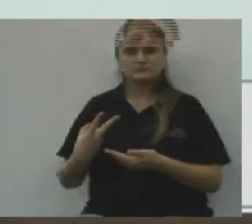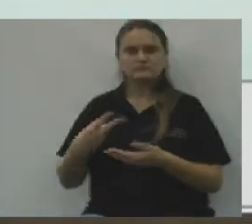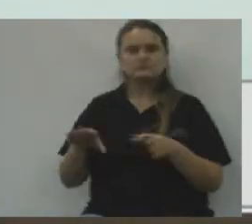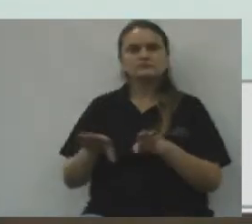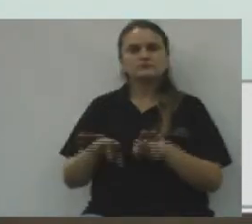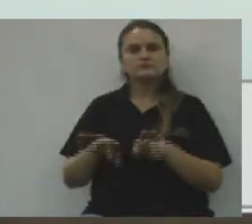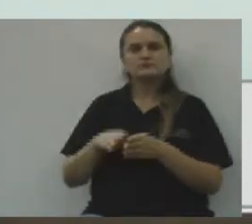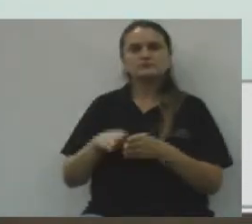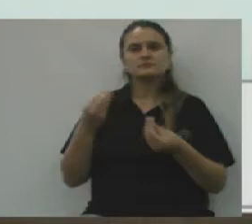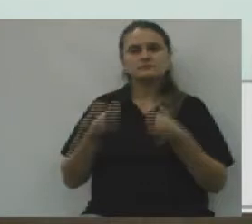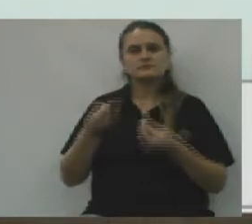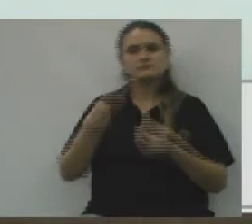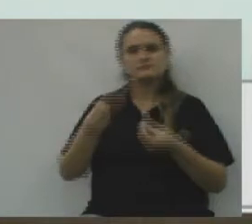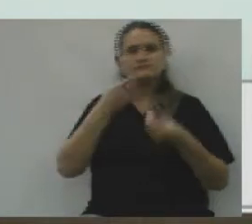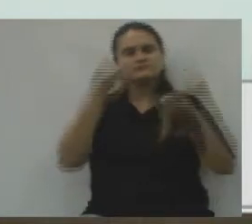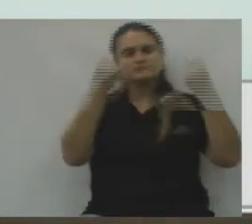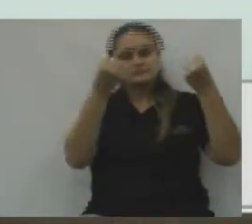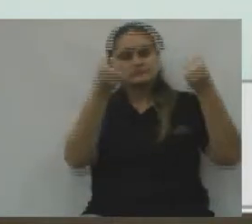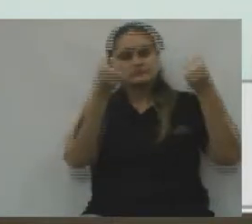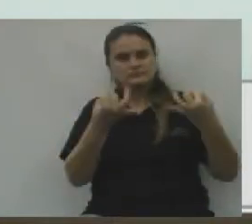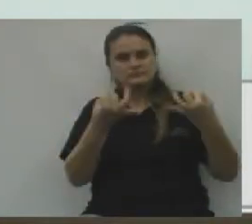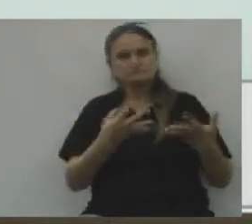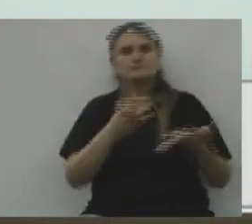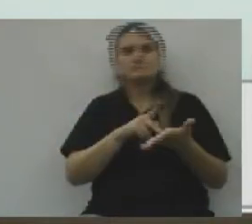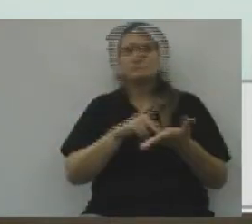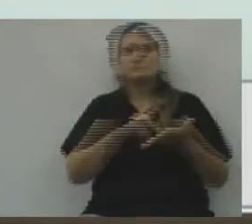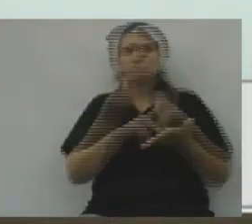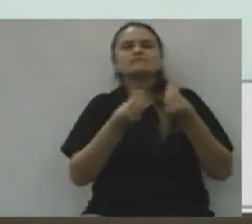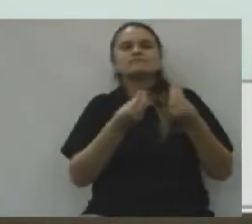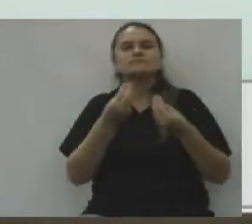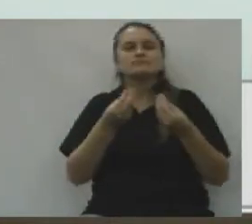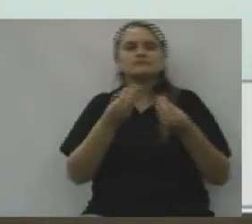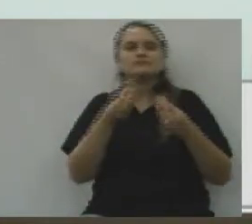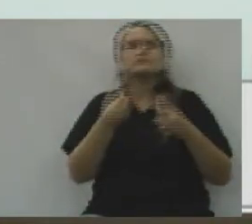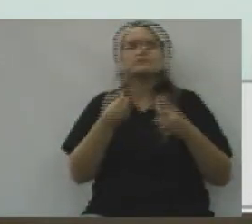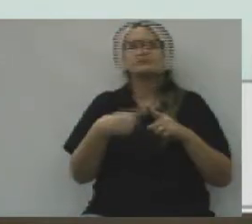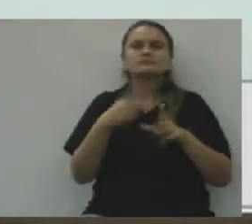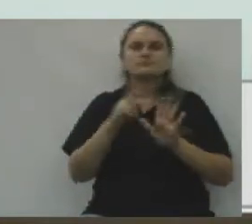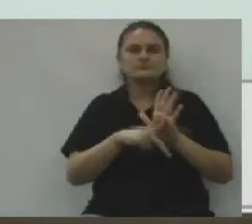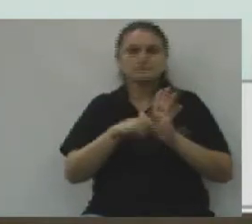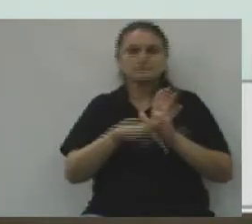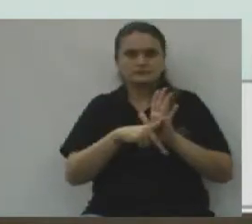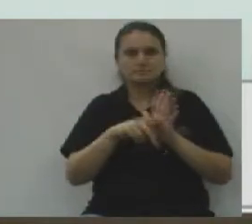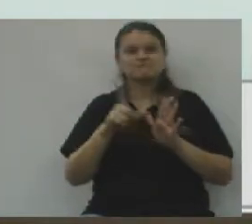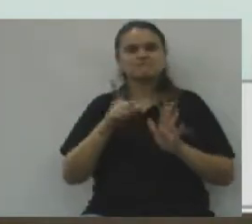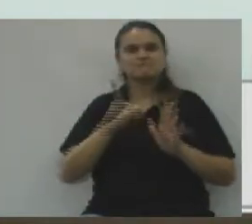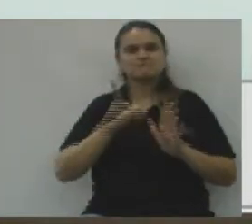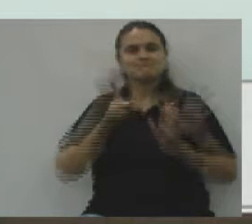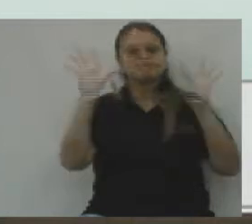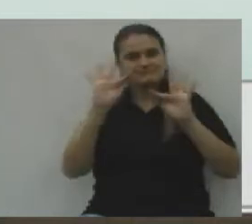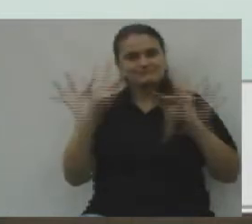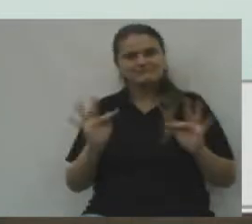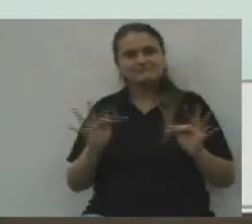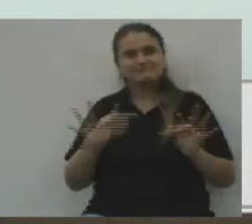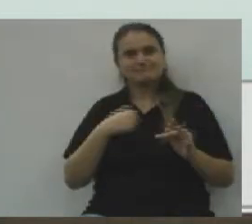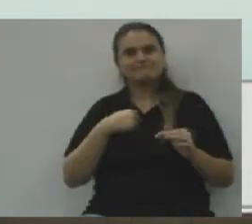falou, expondo os motivos reais do porquê desse projeto. Fico feliz de poder entrar